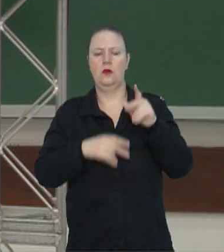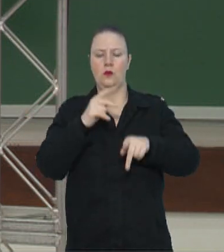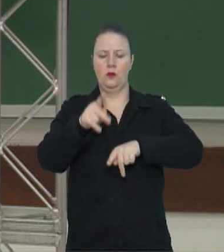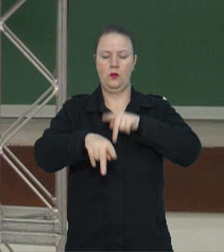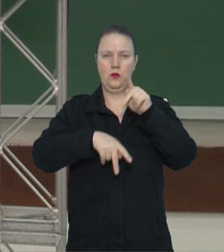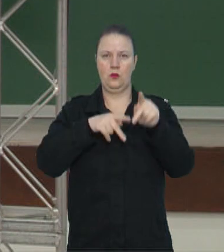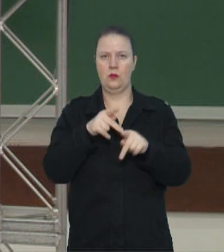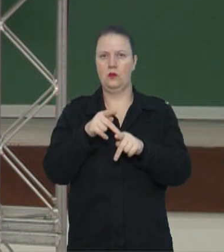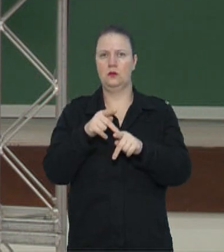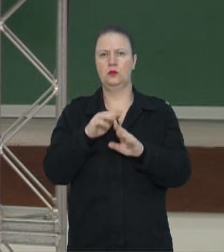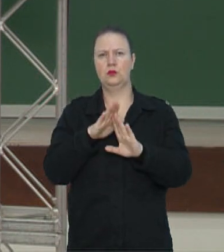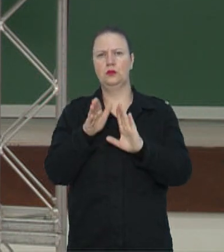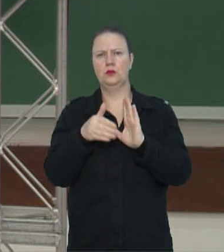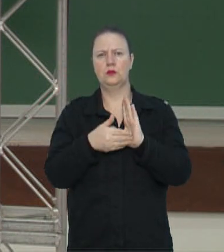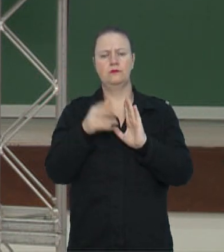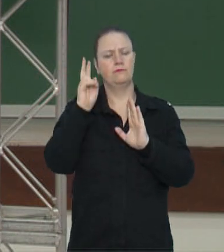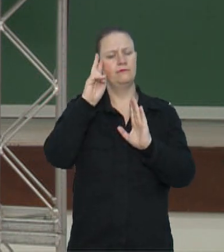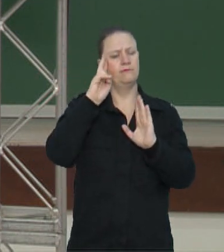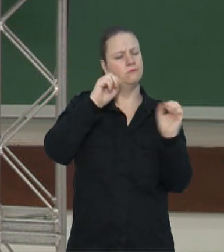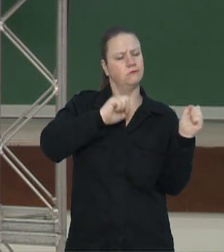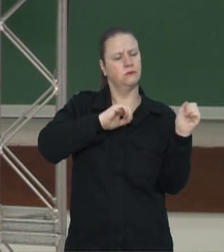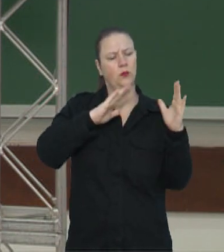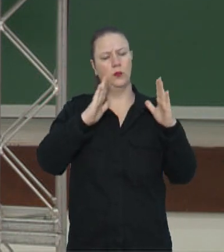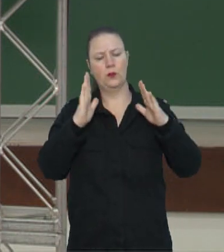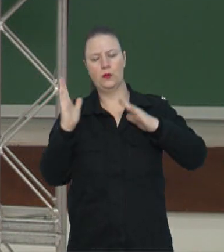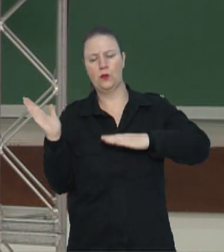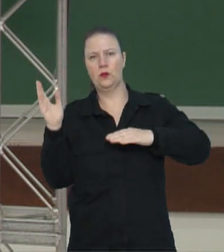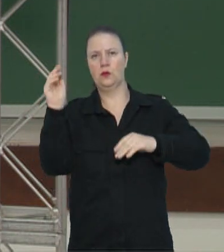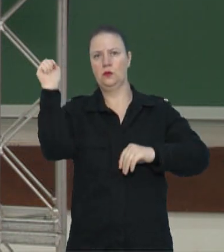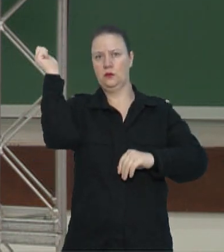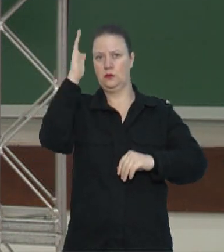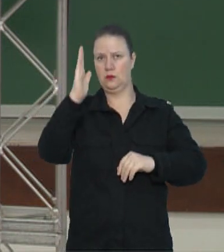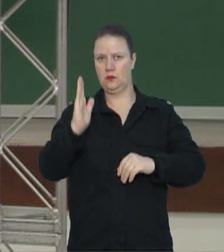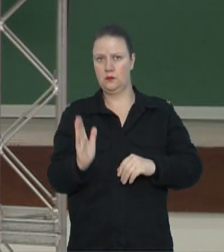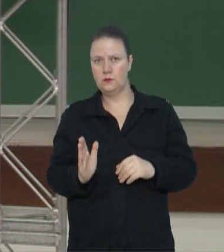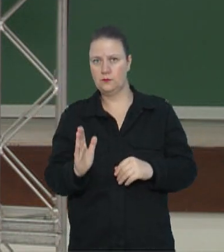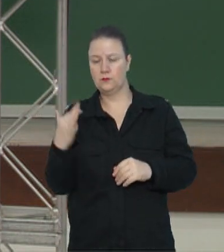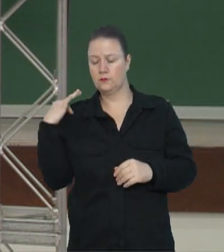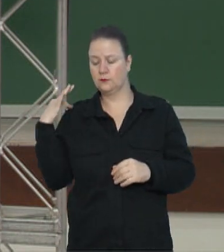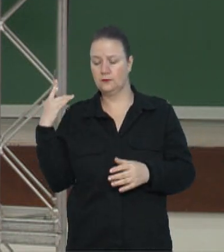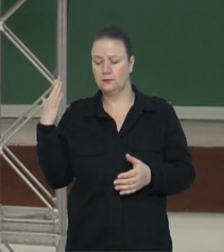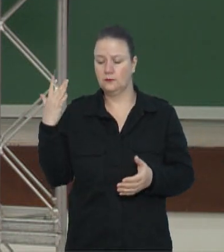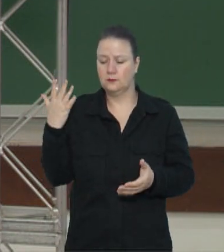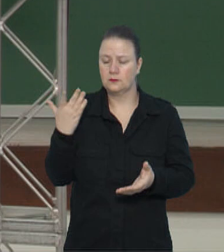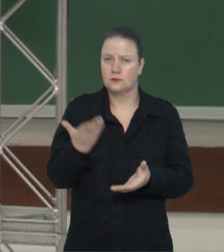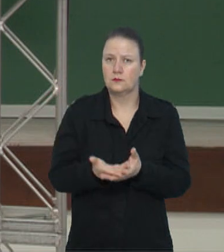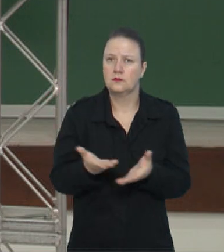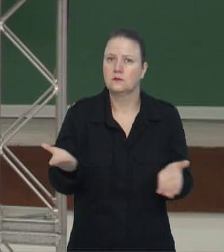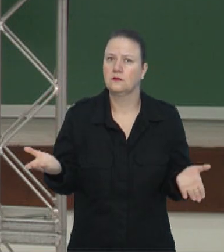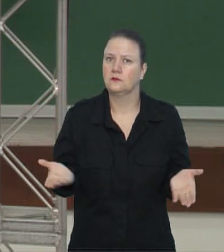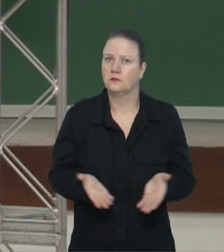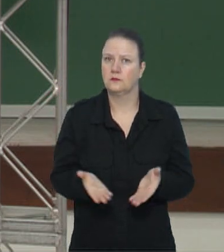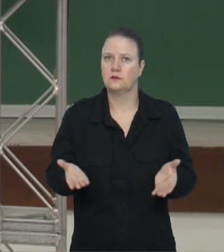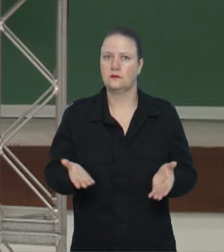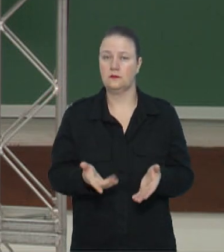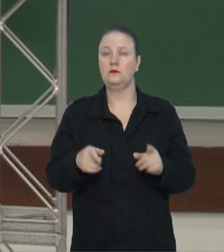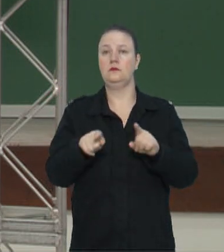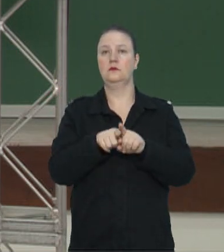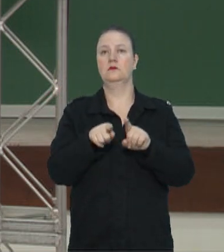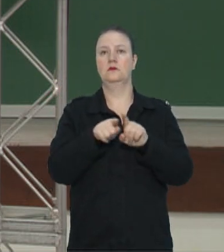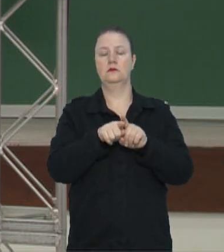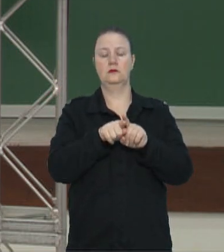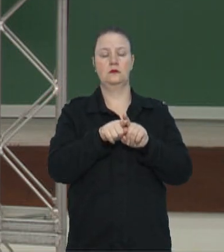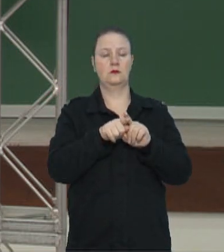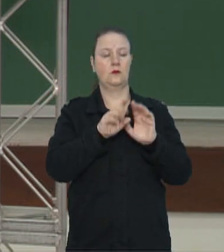o que aconteceu ao longo da história do nosso país para chegar no que nós chamamos hoje de população brasileira. Vimos alguns conceitos